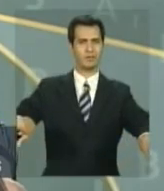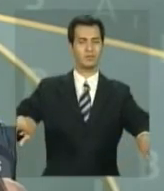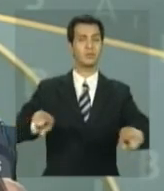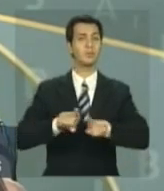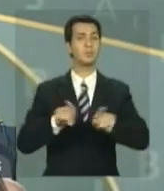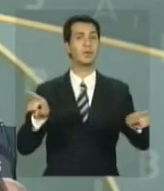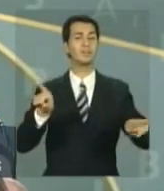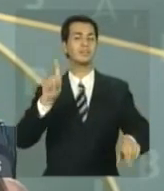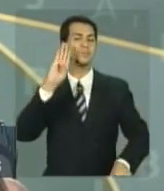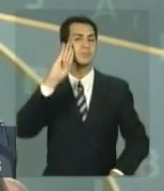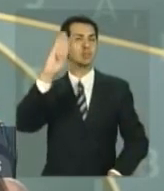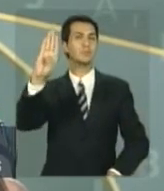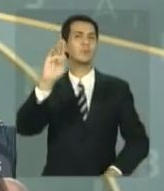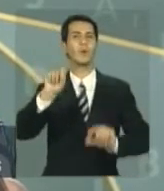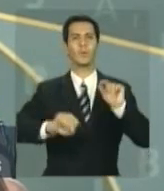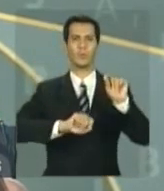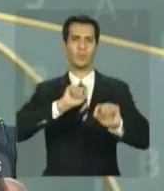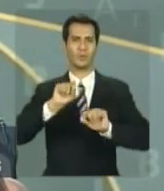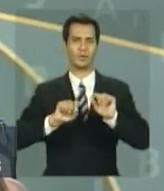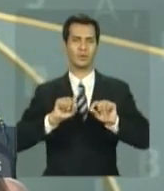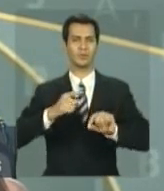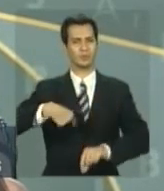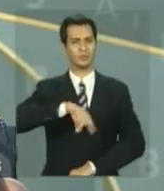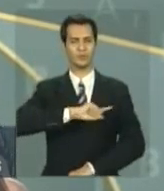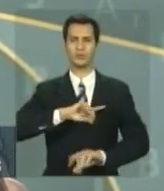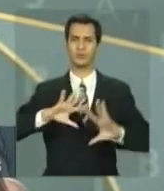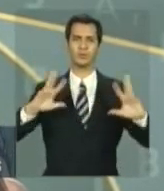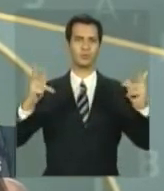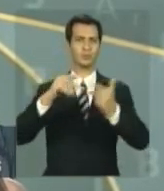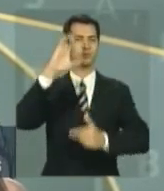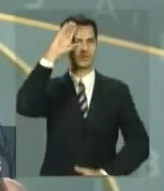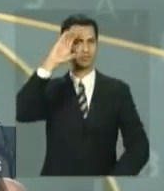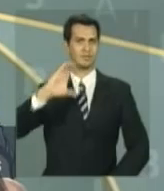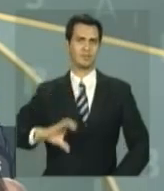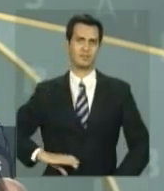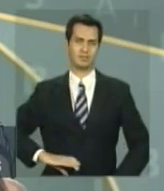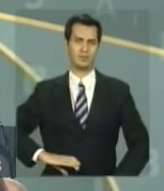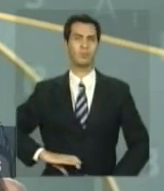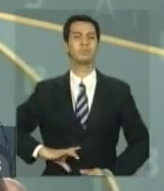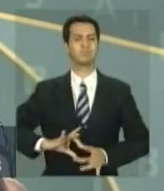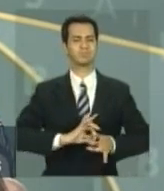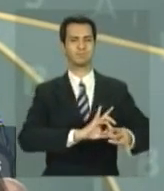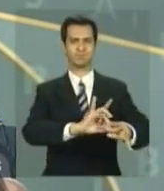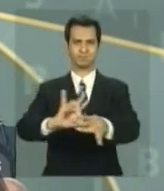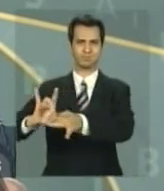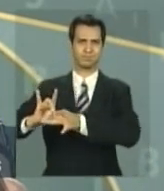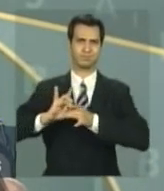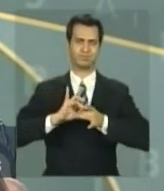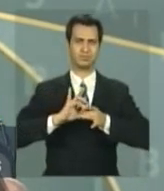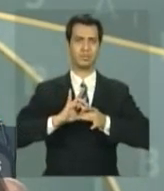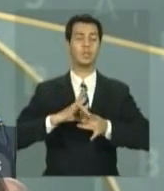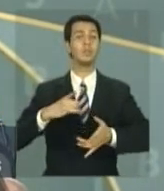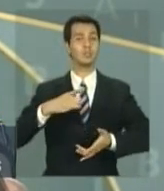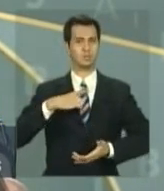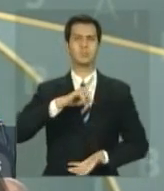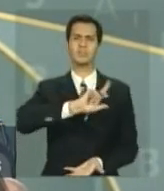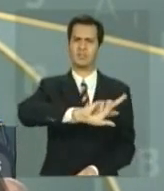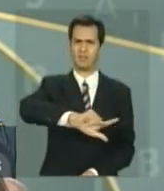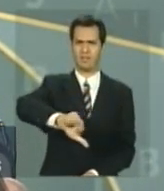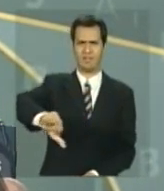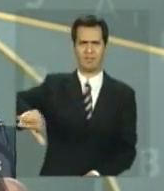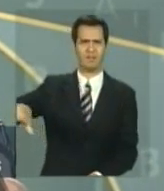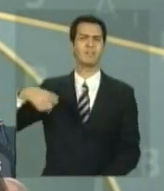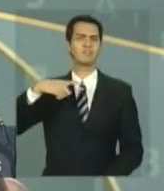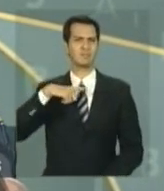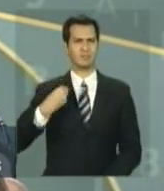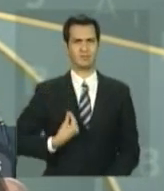une a nós todos, que é a condição de cidadão e de cidadã. A diversidade existe,